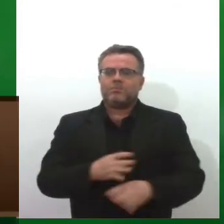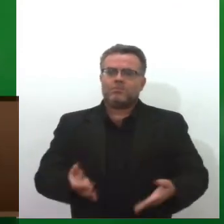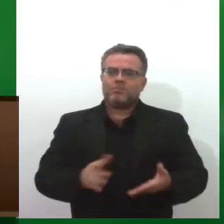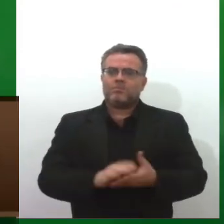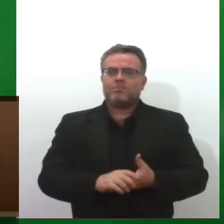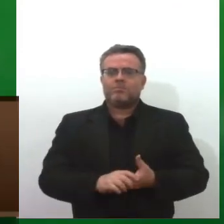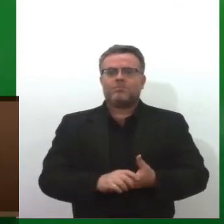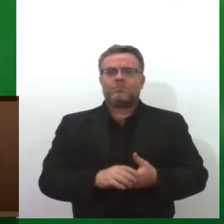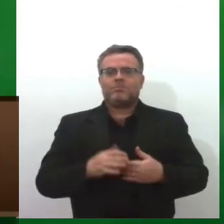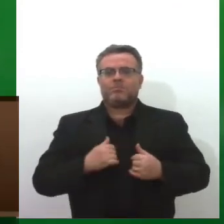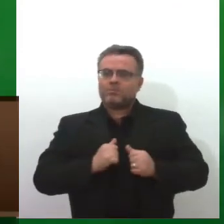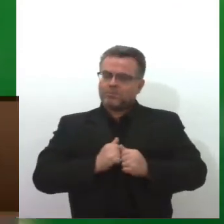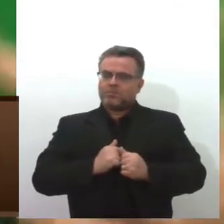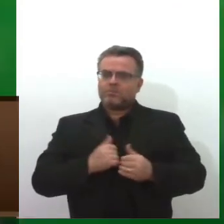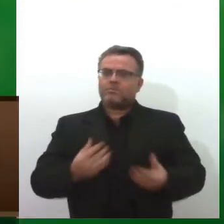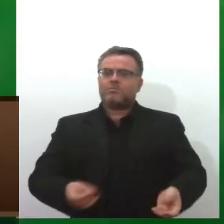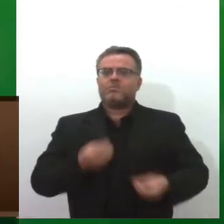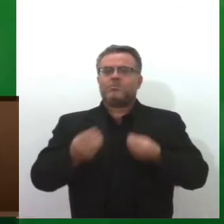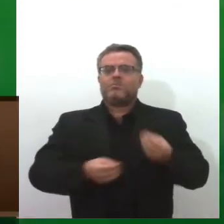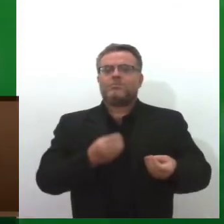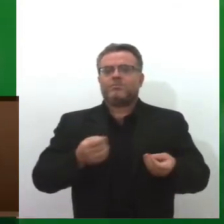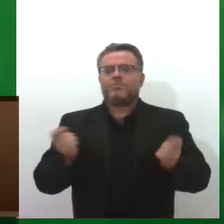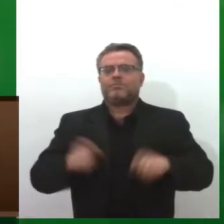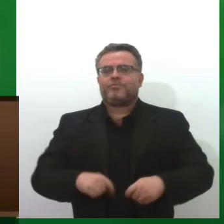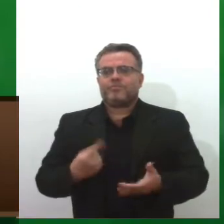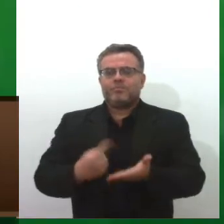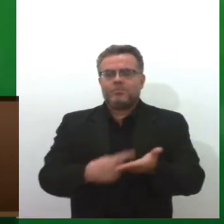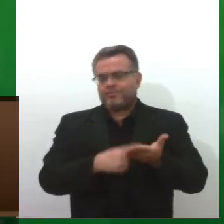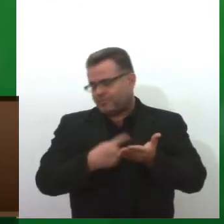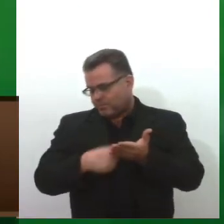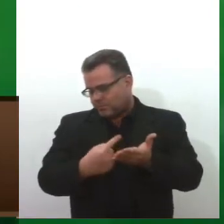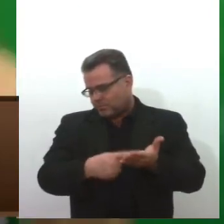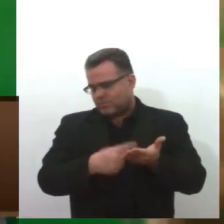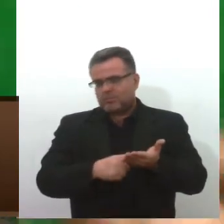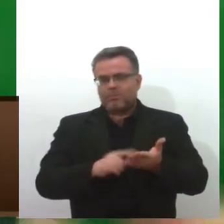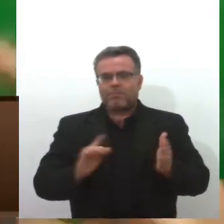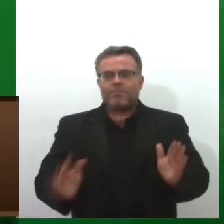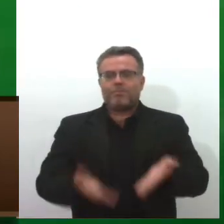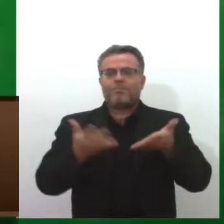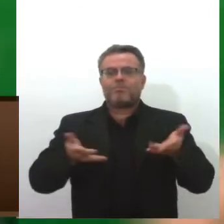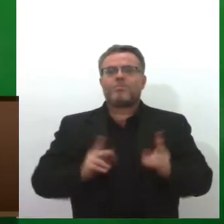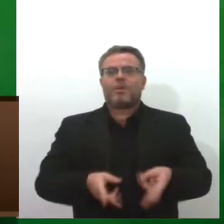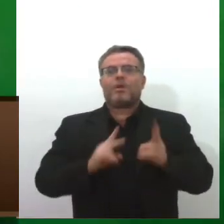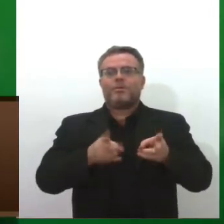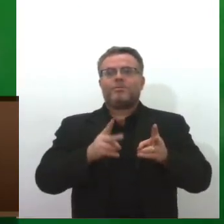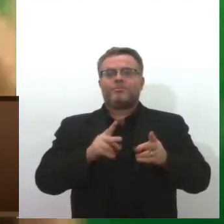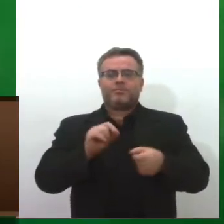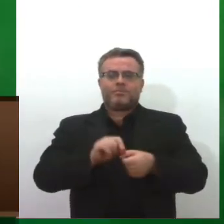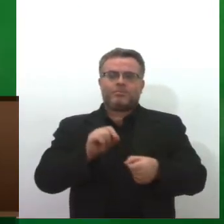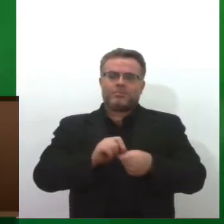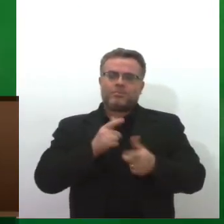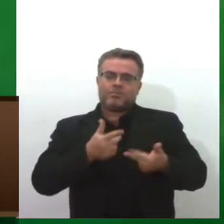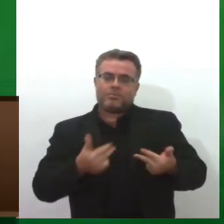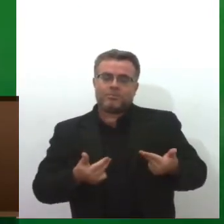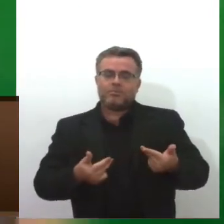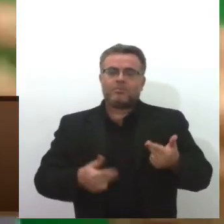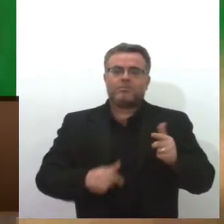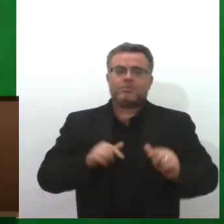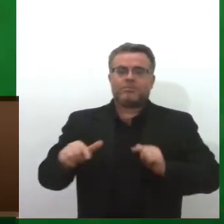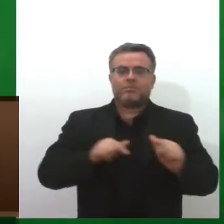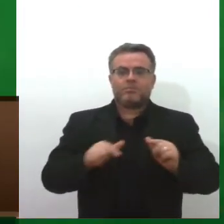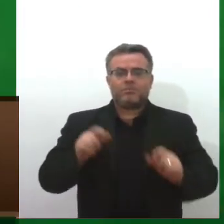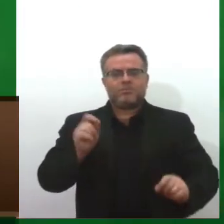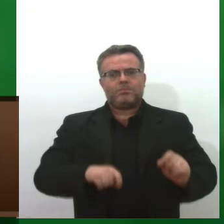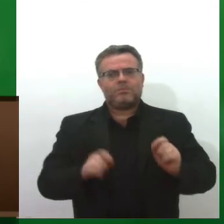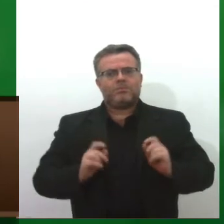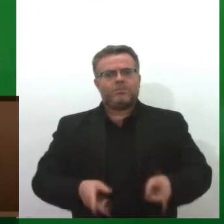para o Estado poder produzir, né, já que o Estado não produz, mas quem produz, como comércio, serviço e também o agro, possa